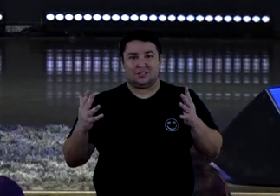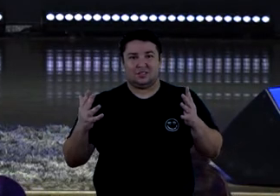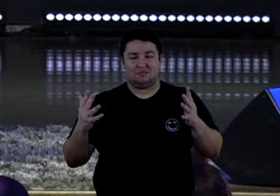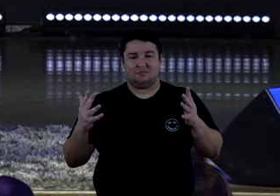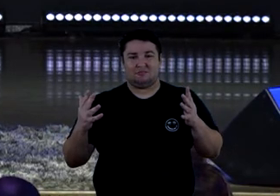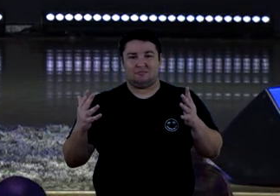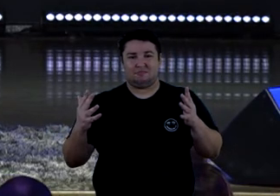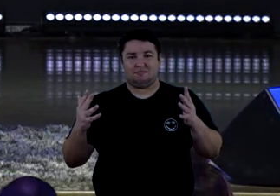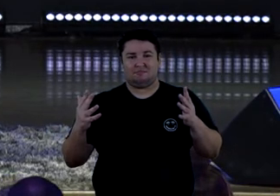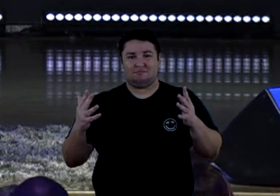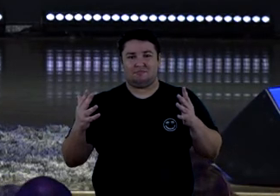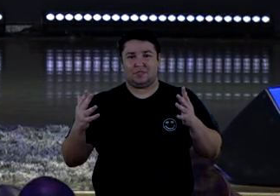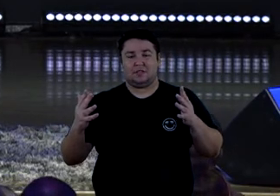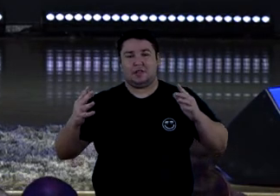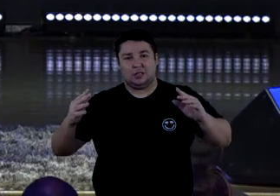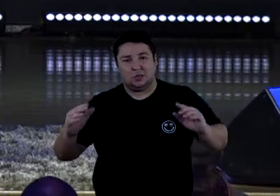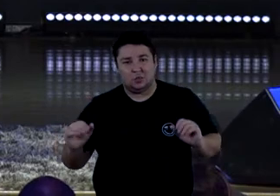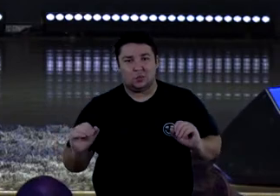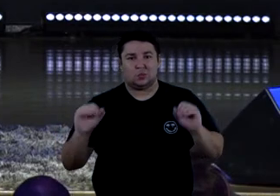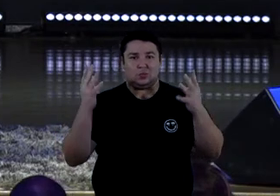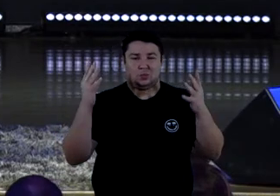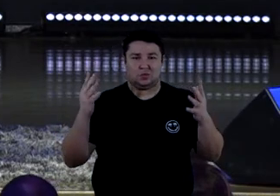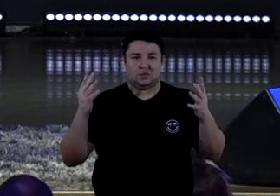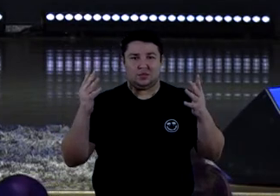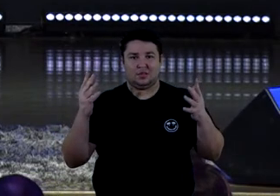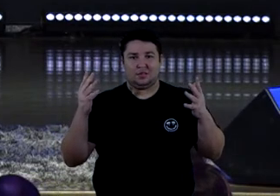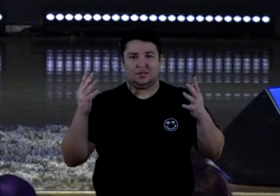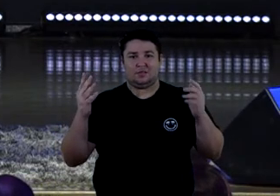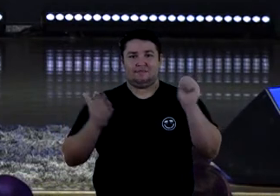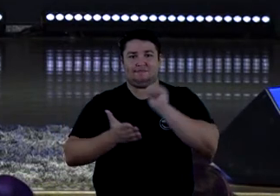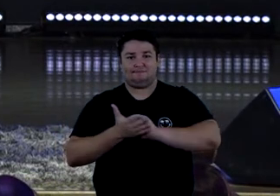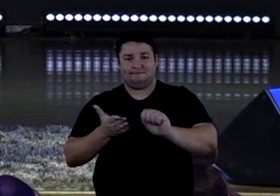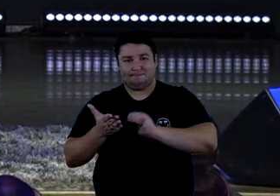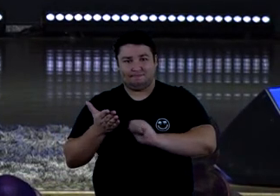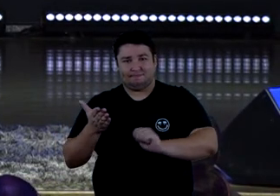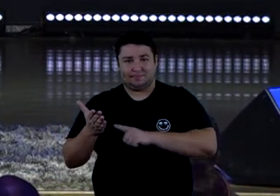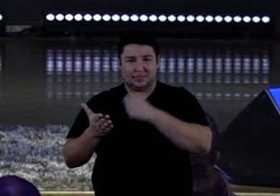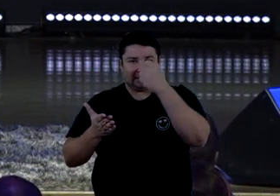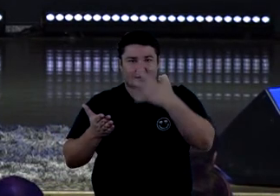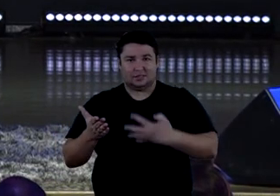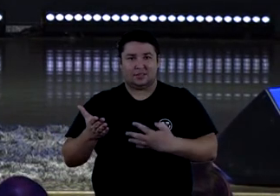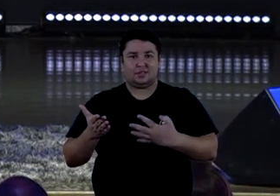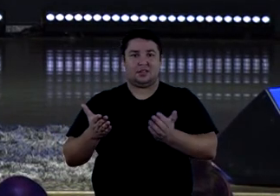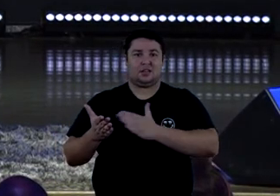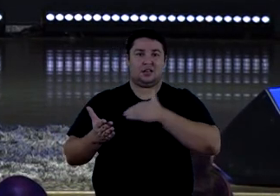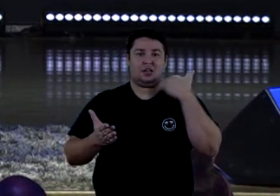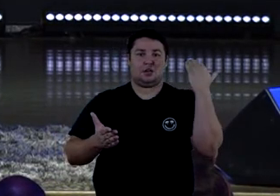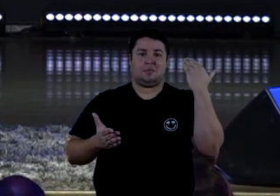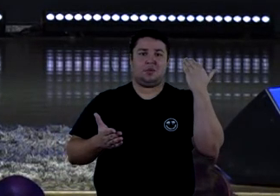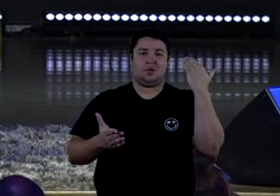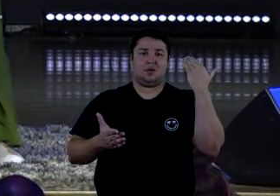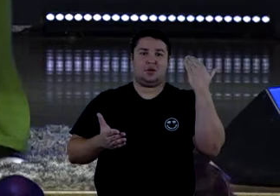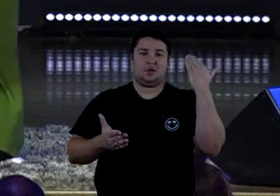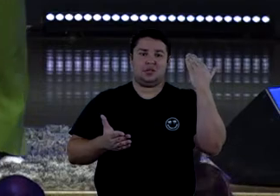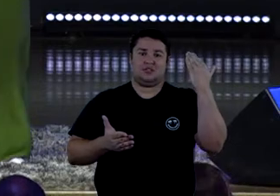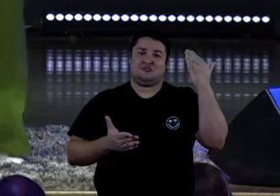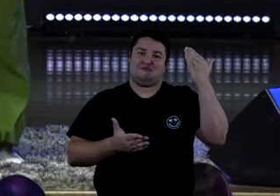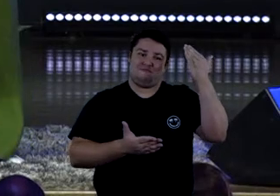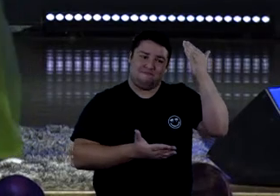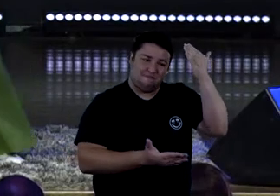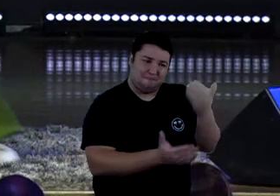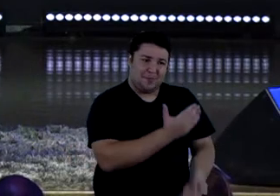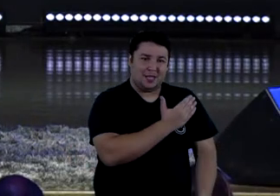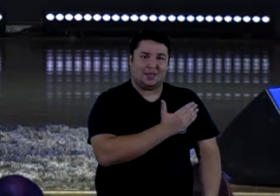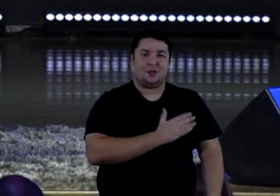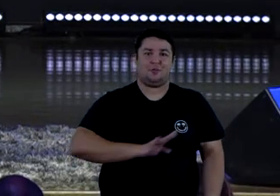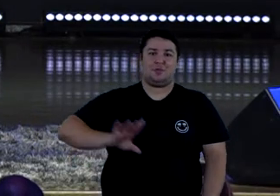corpo imortal, vai se cumprir as escrituras que dizem: a morte foi engolida na